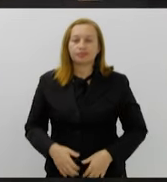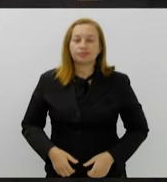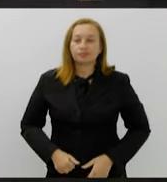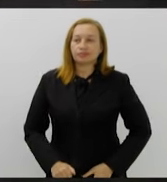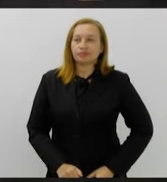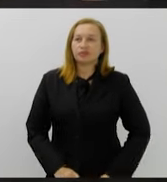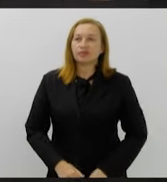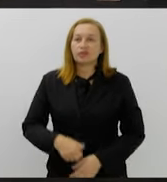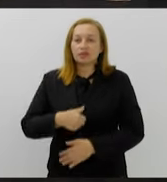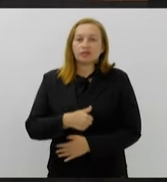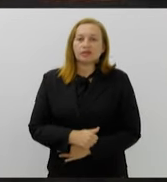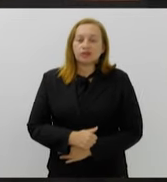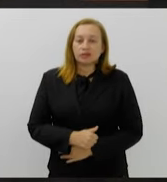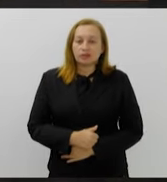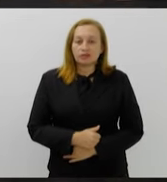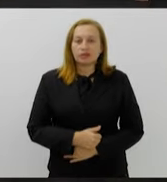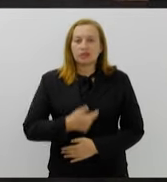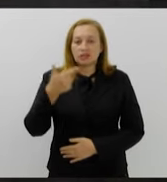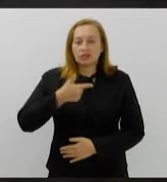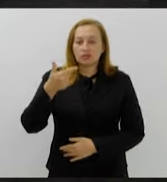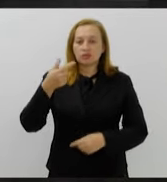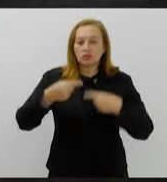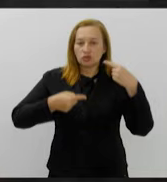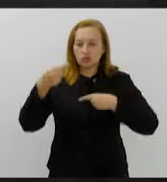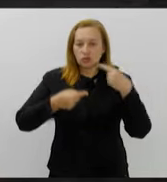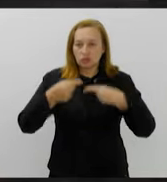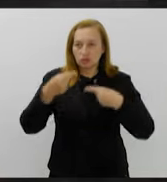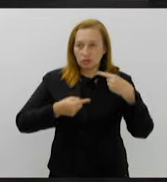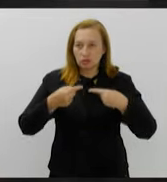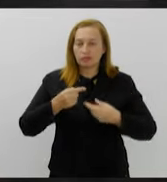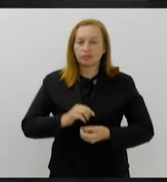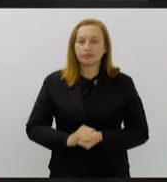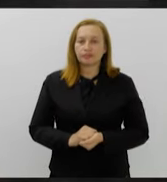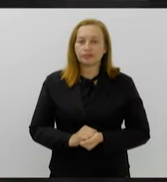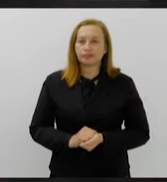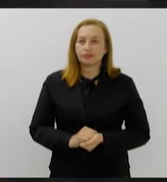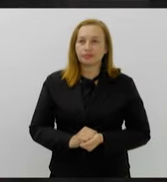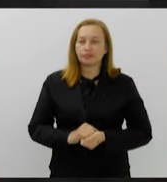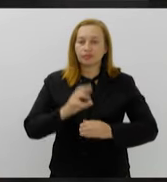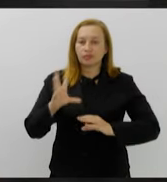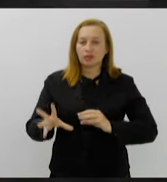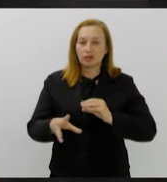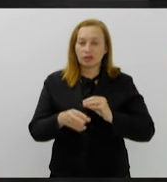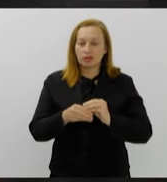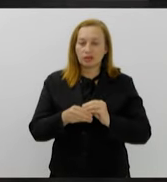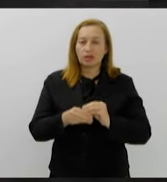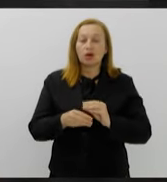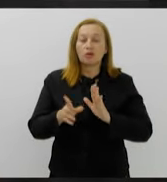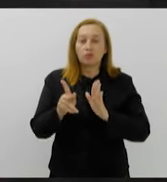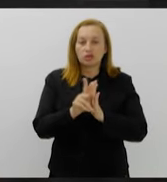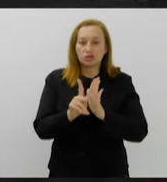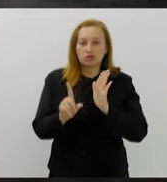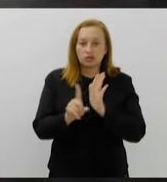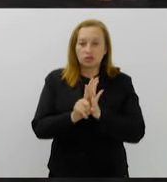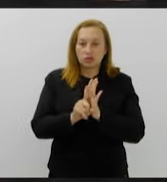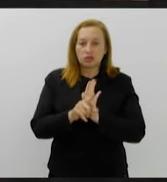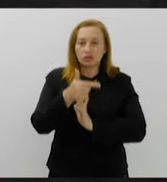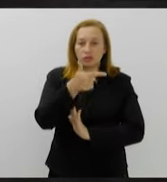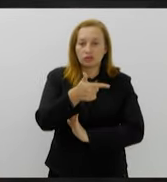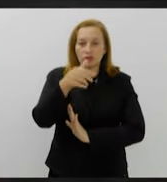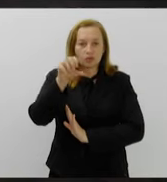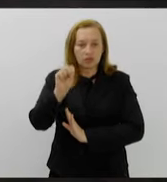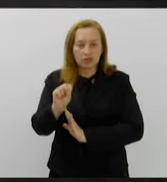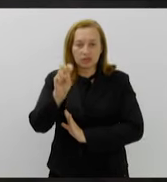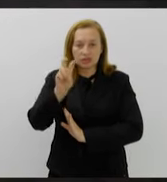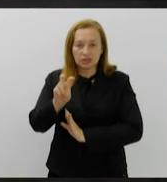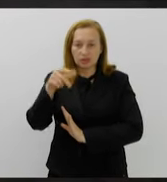tramitação ordinária em segunda discussão redação do vencido assim emendada projeto de lei número